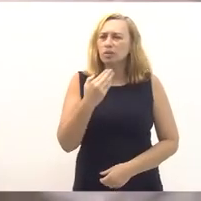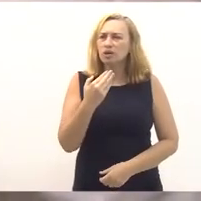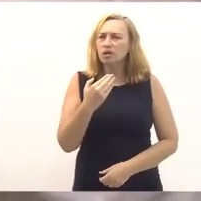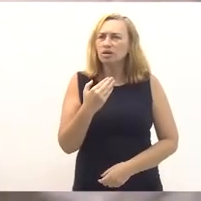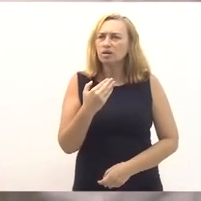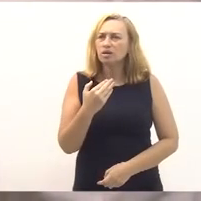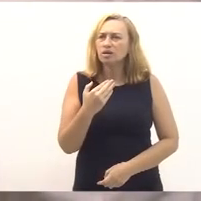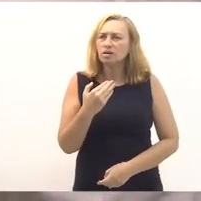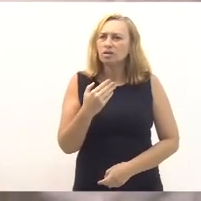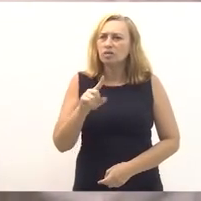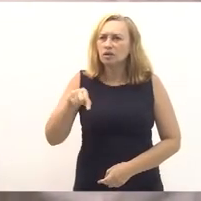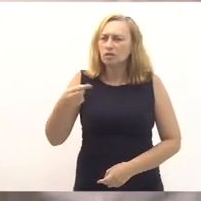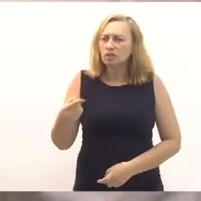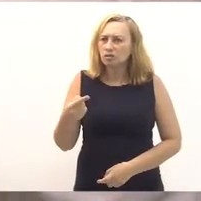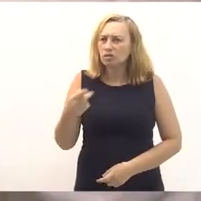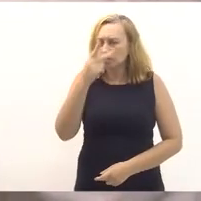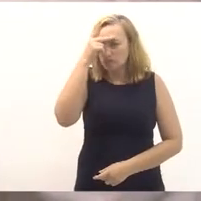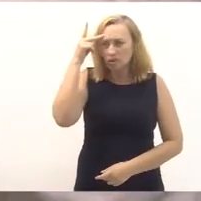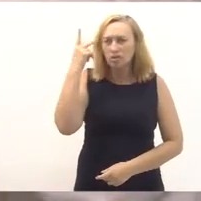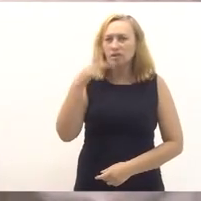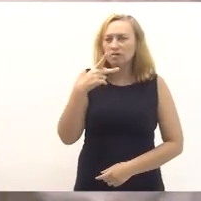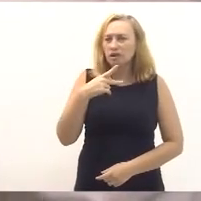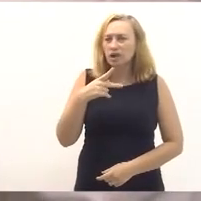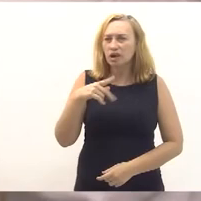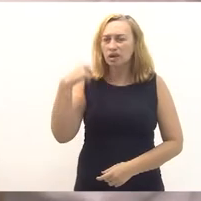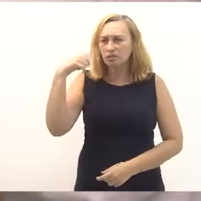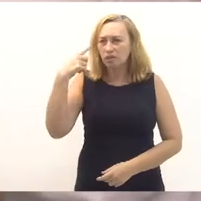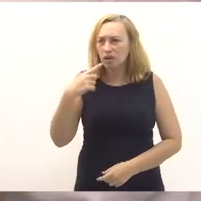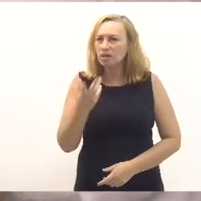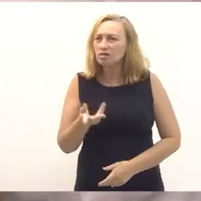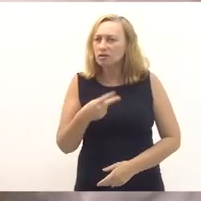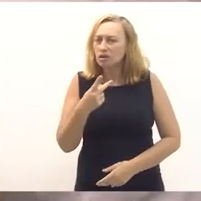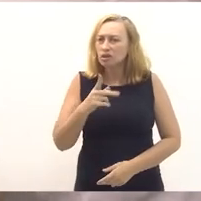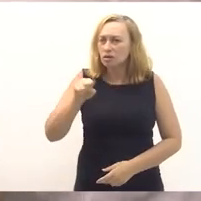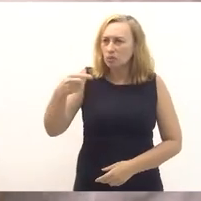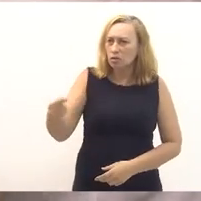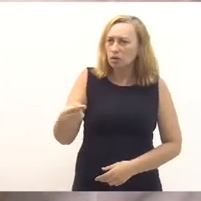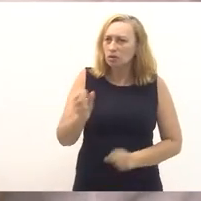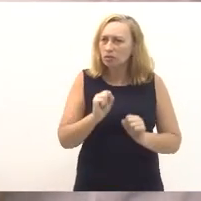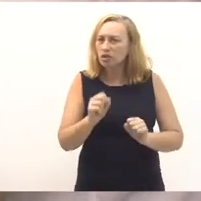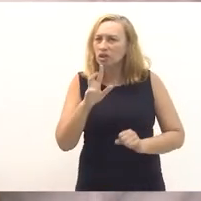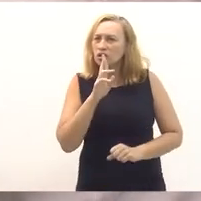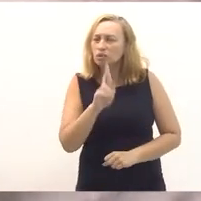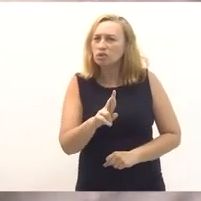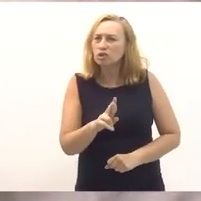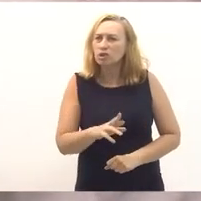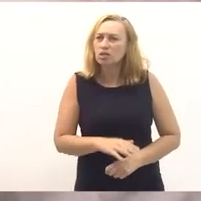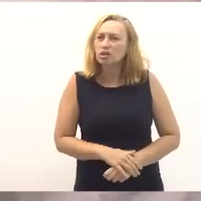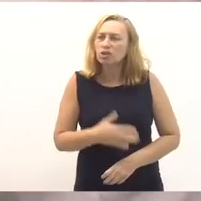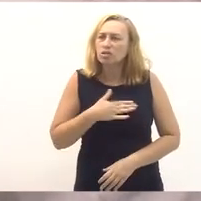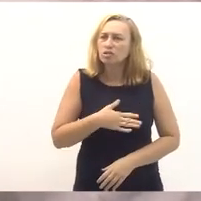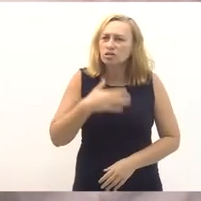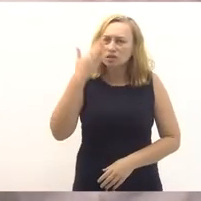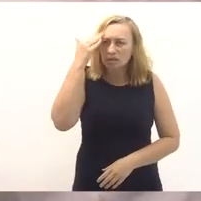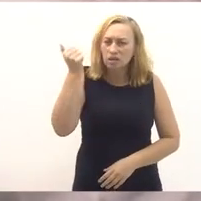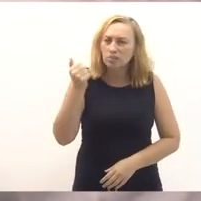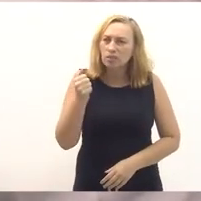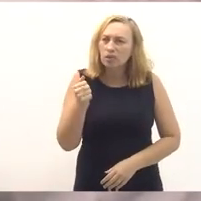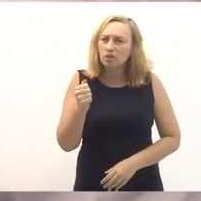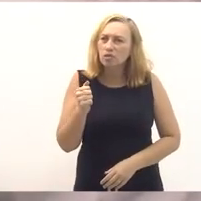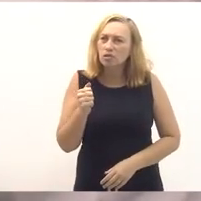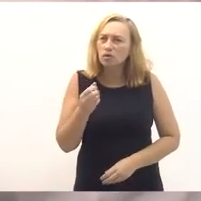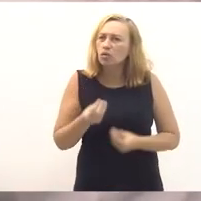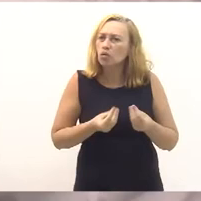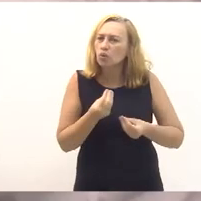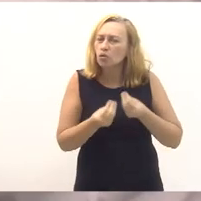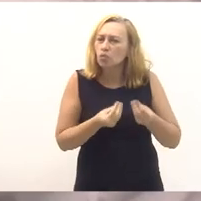pedir uma gentileza porque como tem outros advogados que vão falar na sequência tenho certeza que o próximo vai poder responder eu gostaria de saber uma atualização